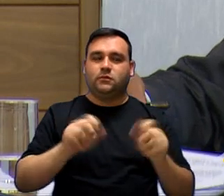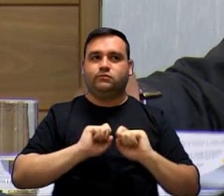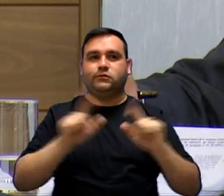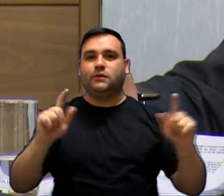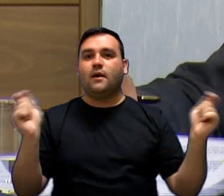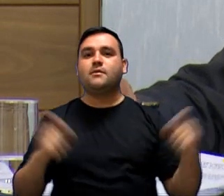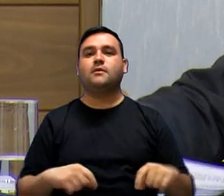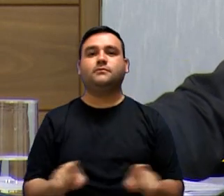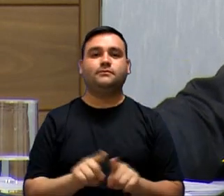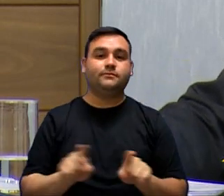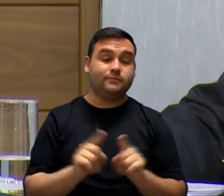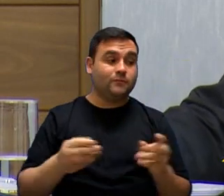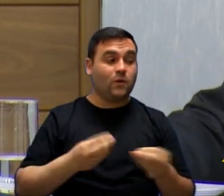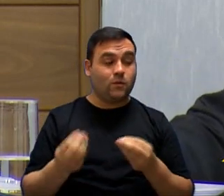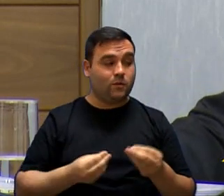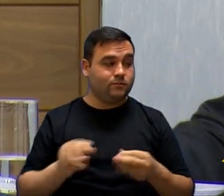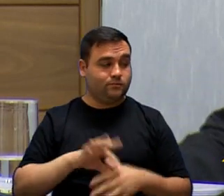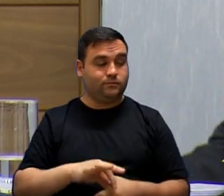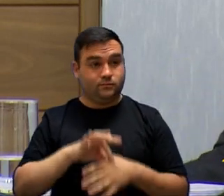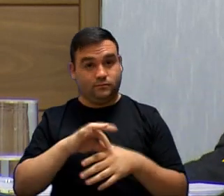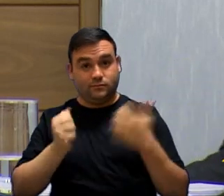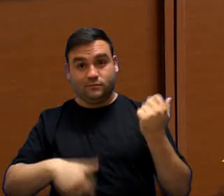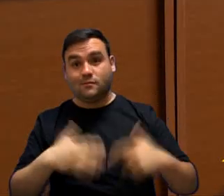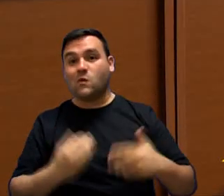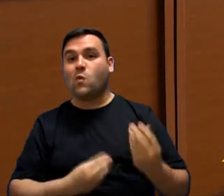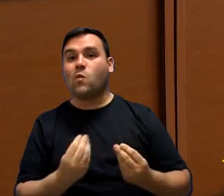painel. O encaminhamento, líder.